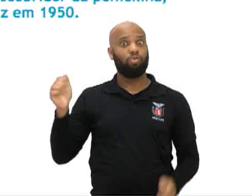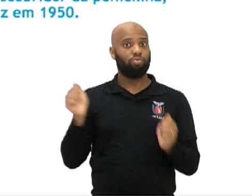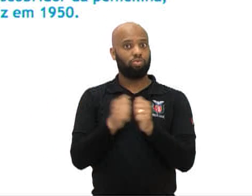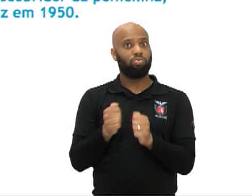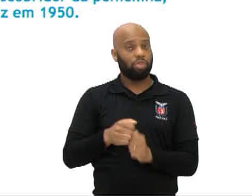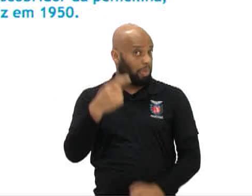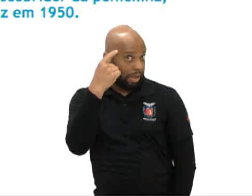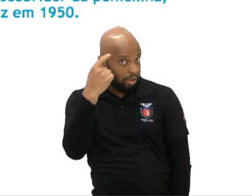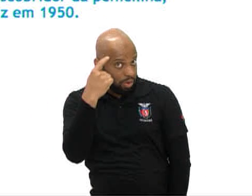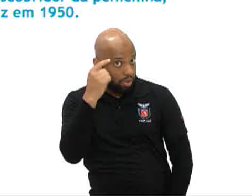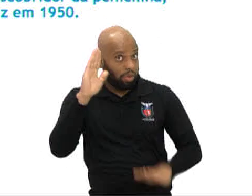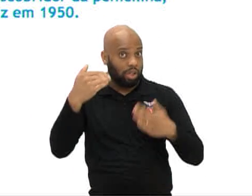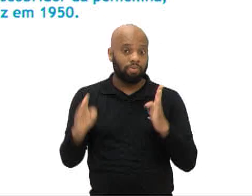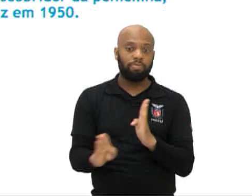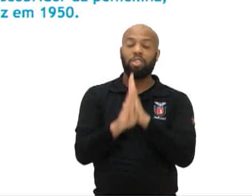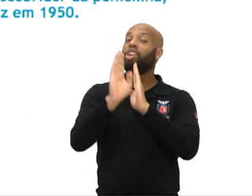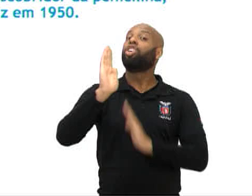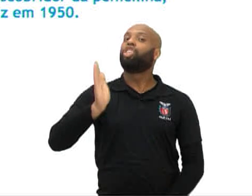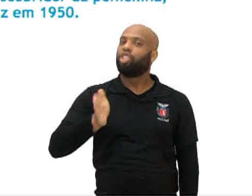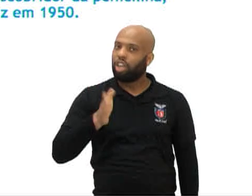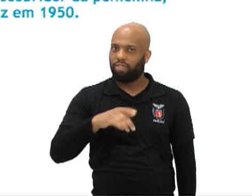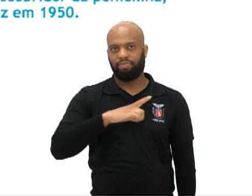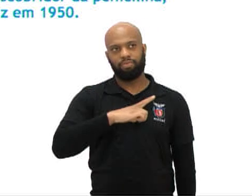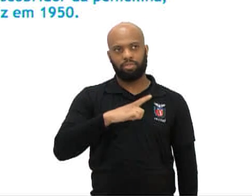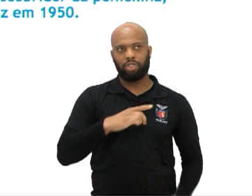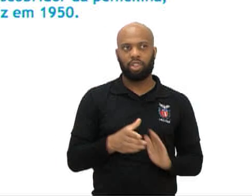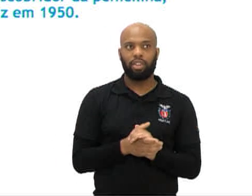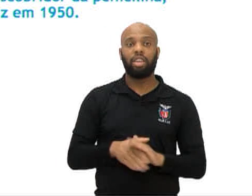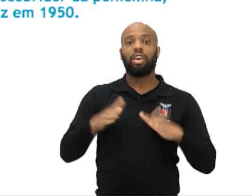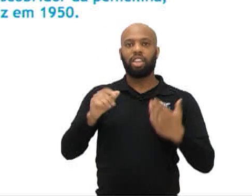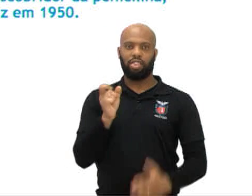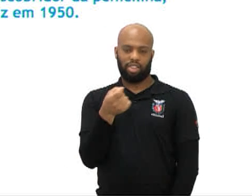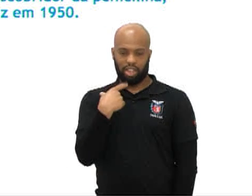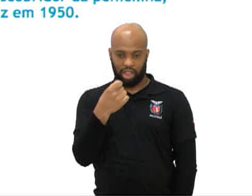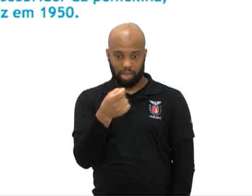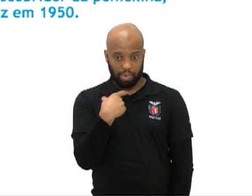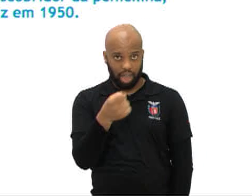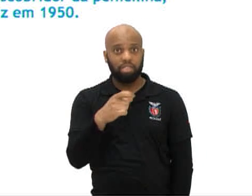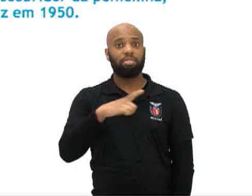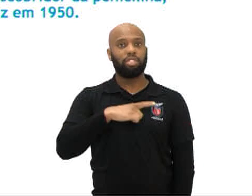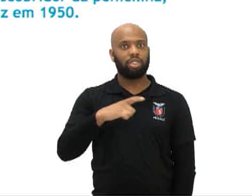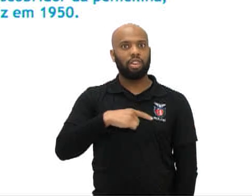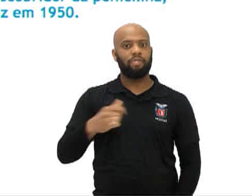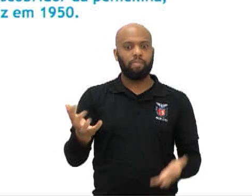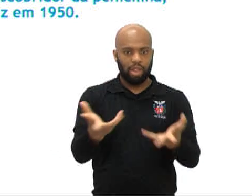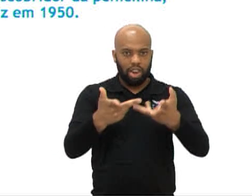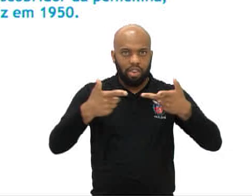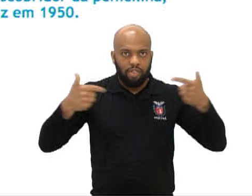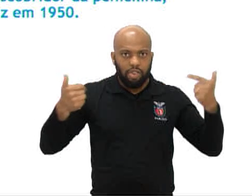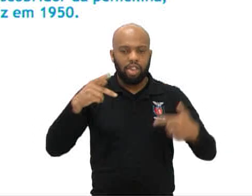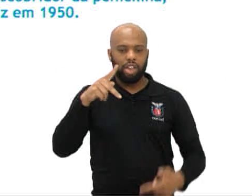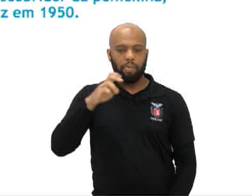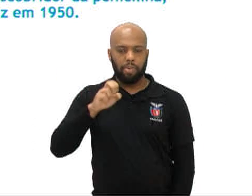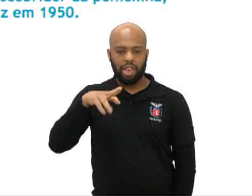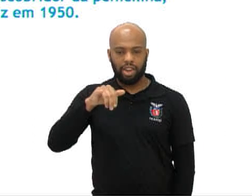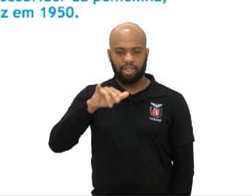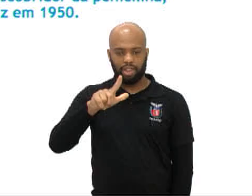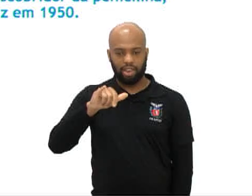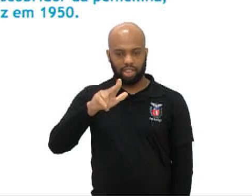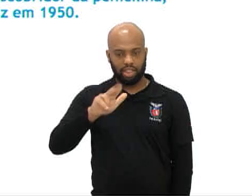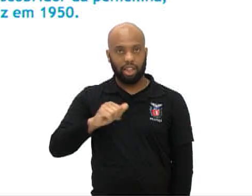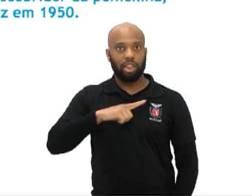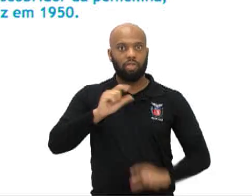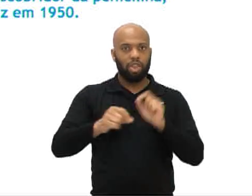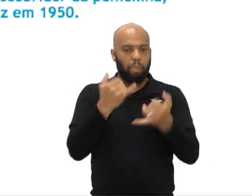Pensou? Pois essa descoberta já aconteceu. A penicilina é um remédio tão fantástico que os seus efeitos chegaram a ser comparados a